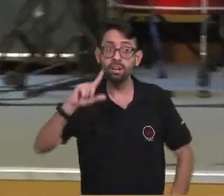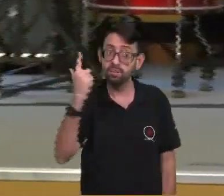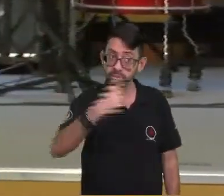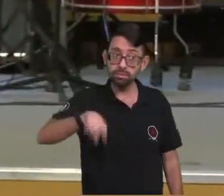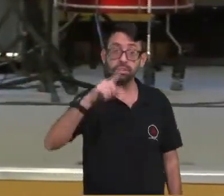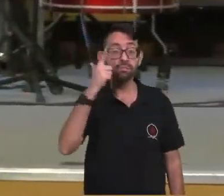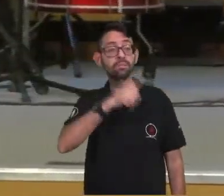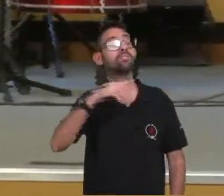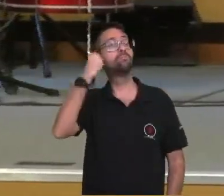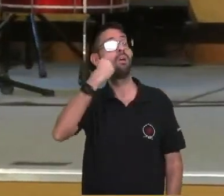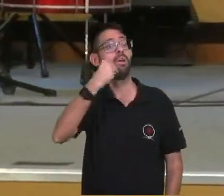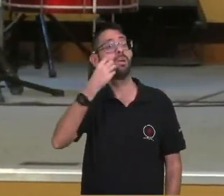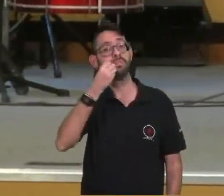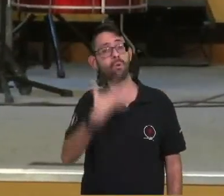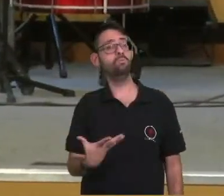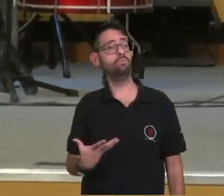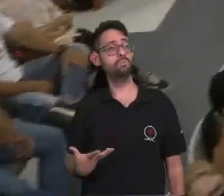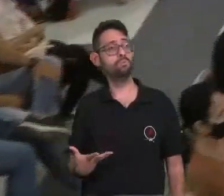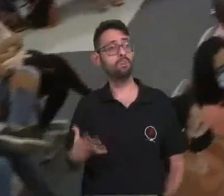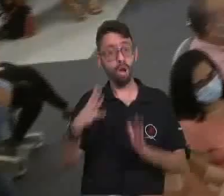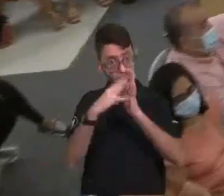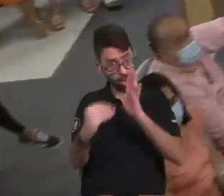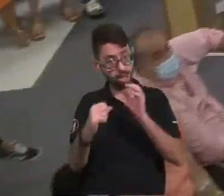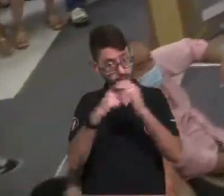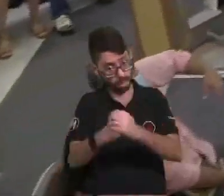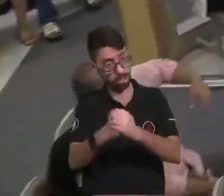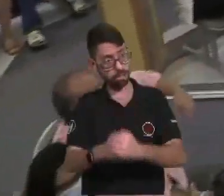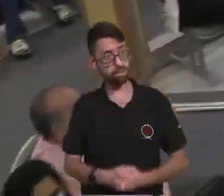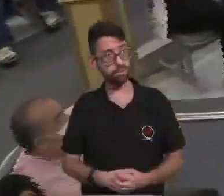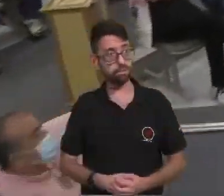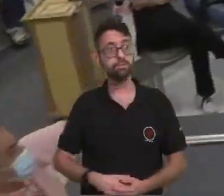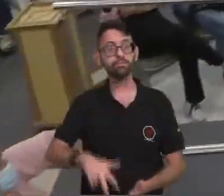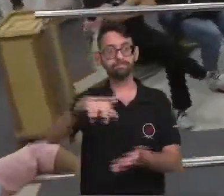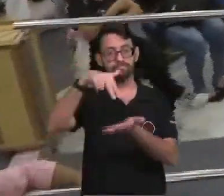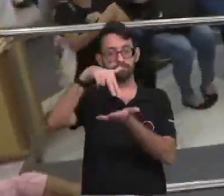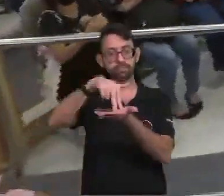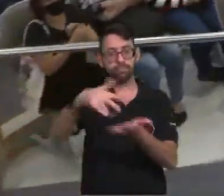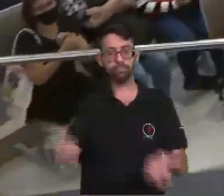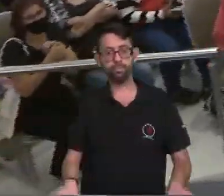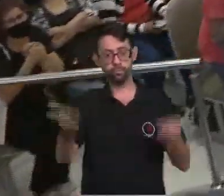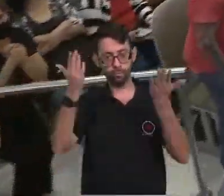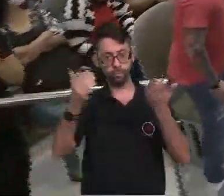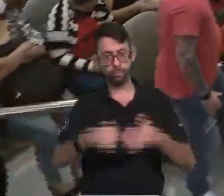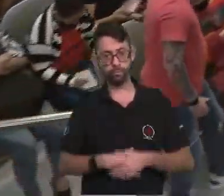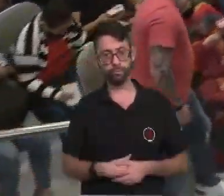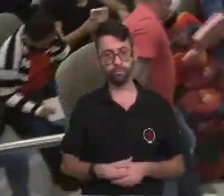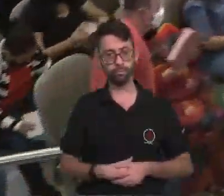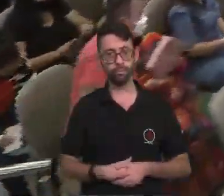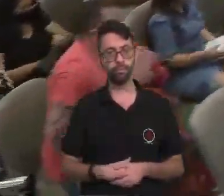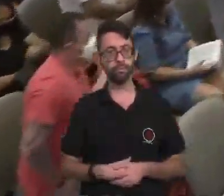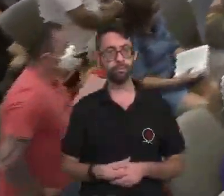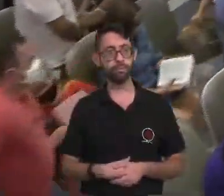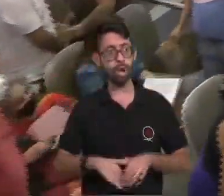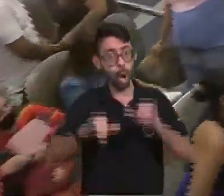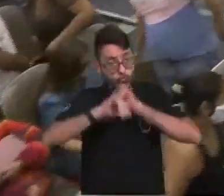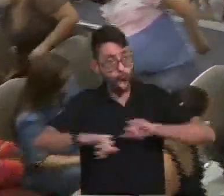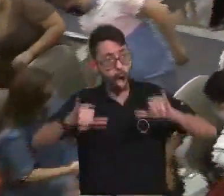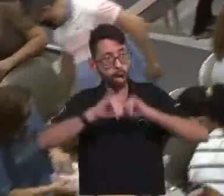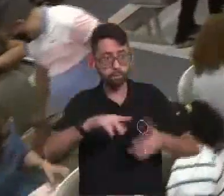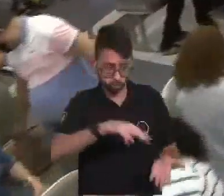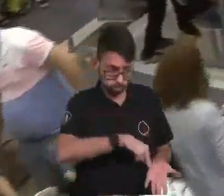nunca viveu. Posso ouvir um amém? Amém. Então você fica de pé agora, Ezequiel. Fala para quem está do seu lado, fica de pé,